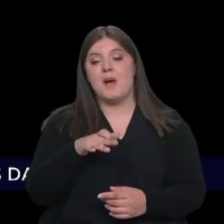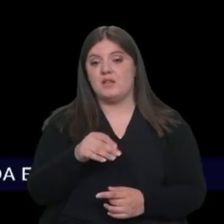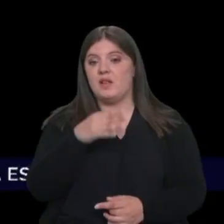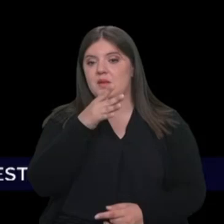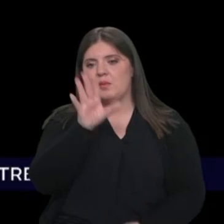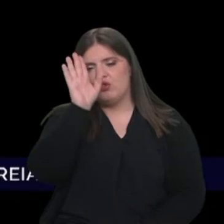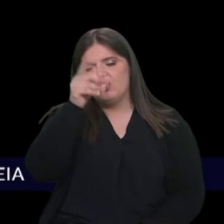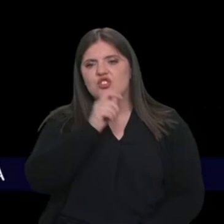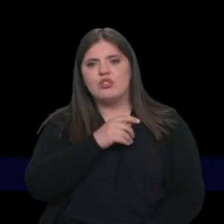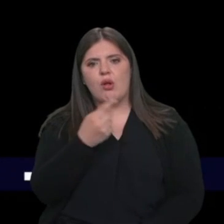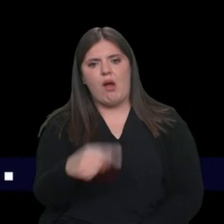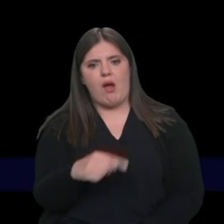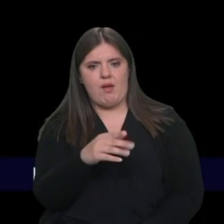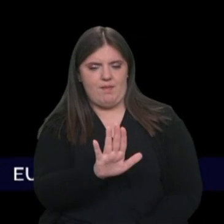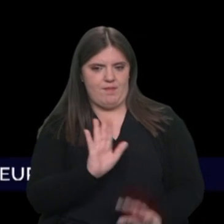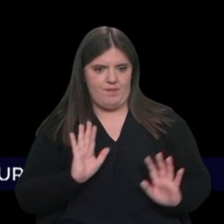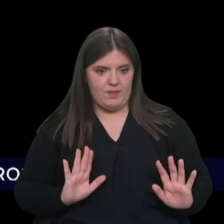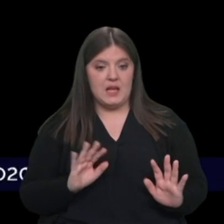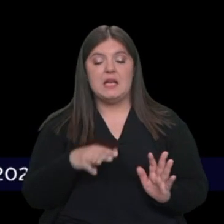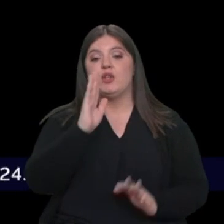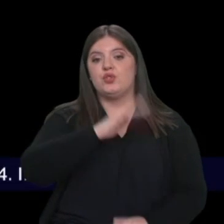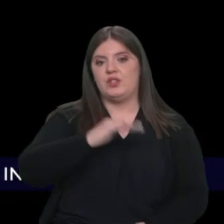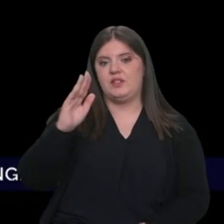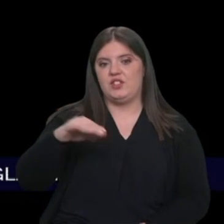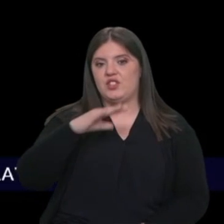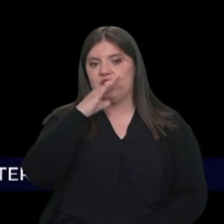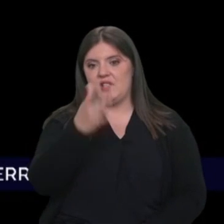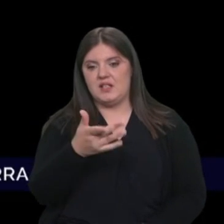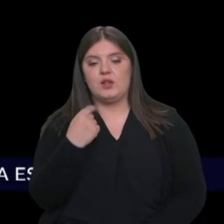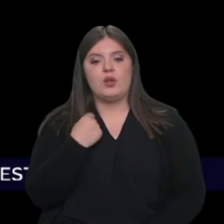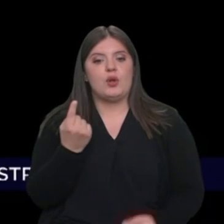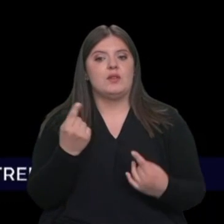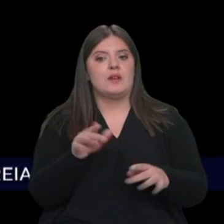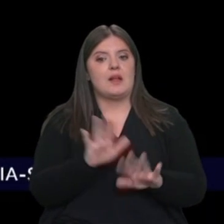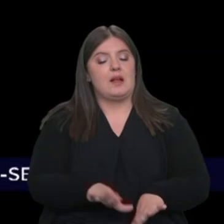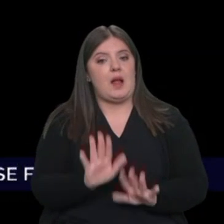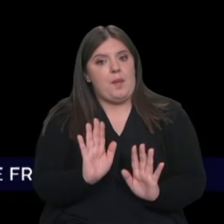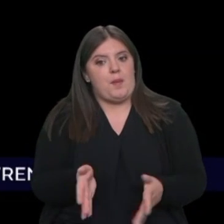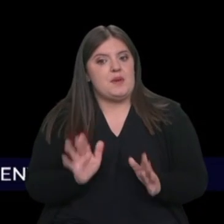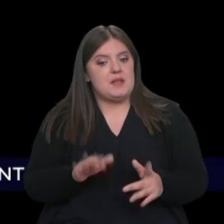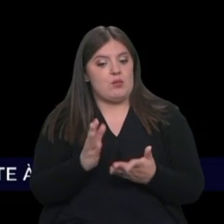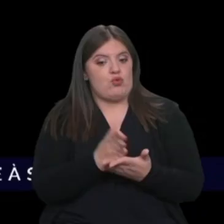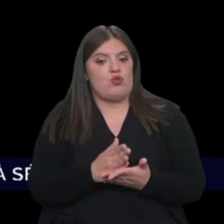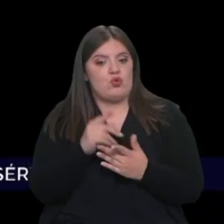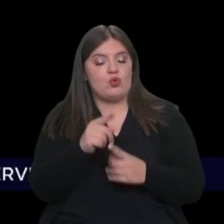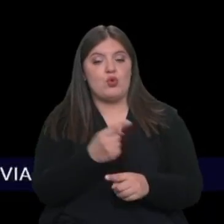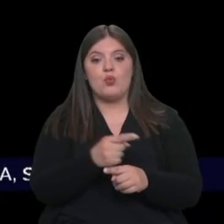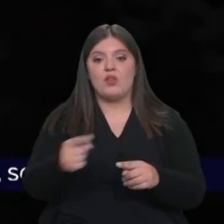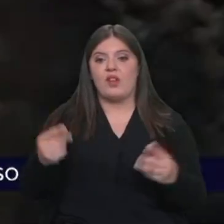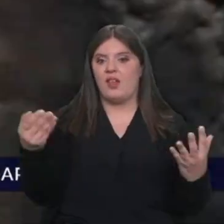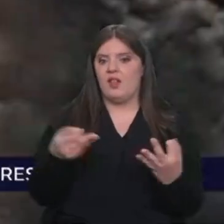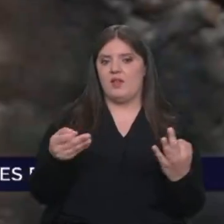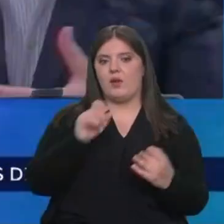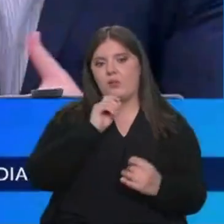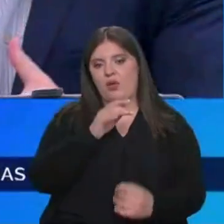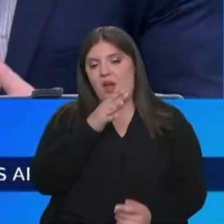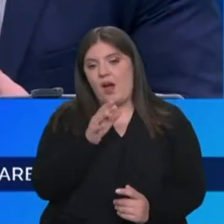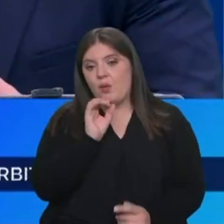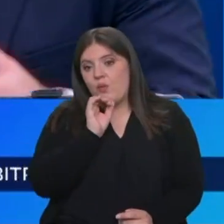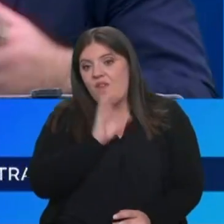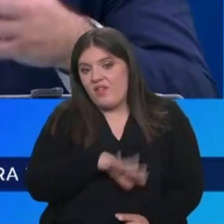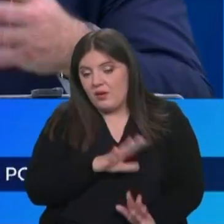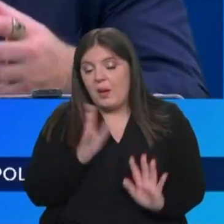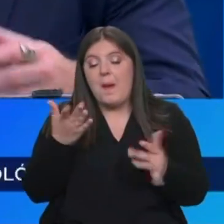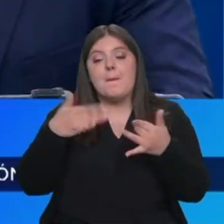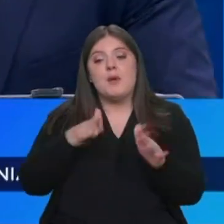à superfície. E, portanto, estes cientistas dizem que vamos ter mais calma em relação a esses estudos, porque, de facto, pode não haver água líquida. Por outro